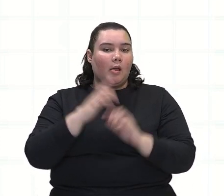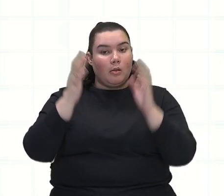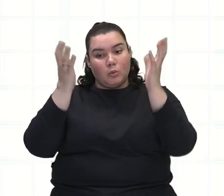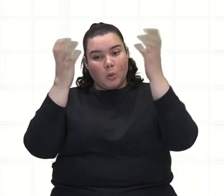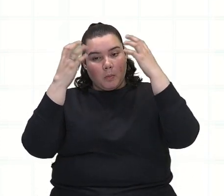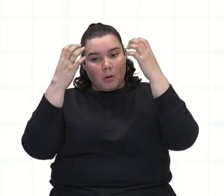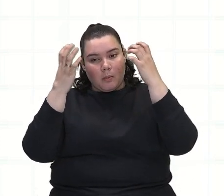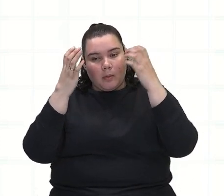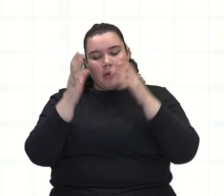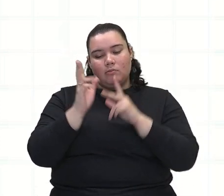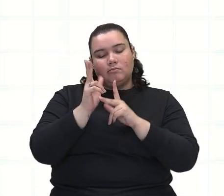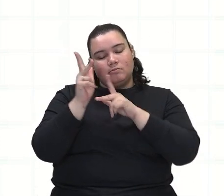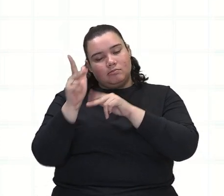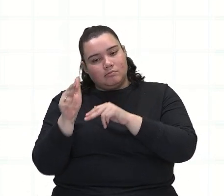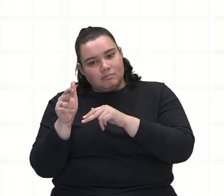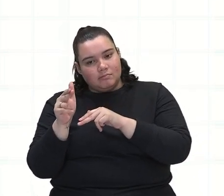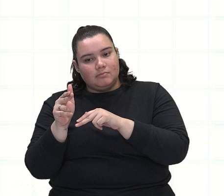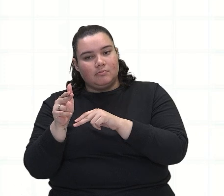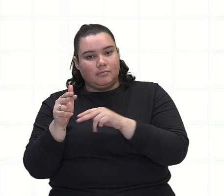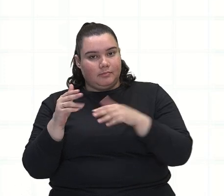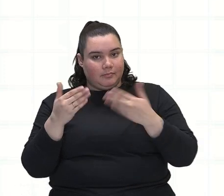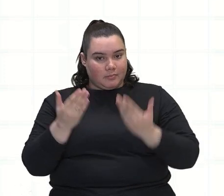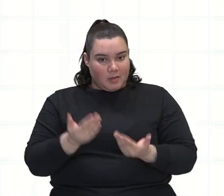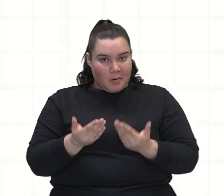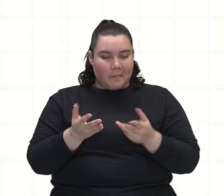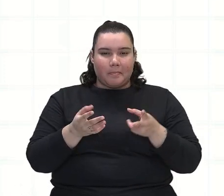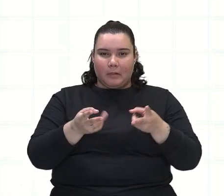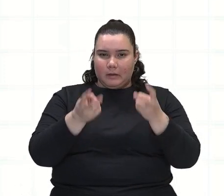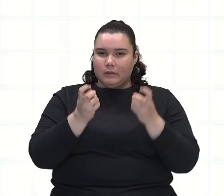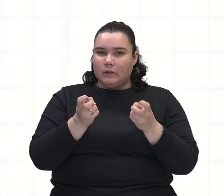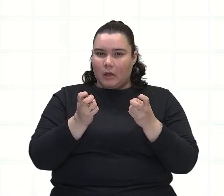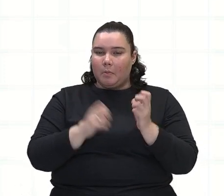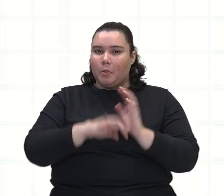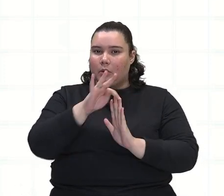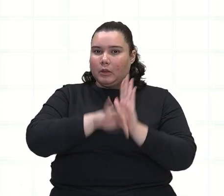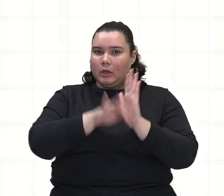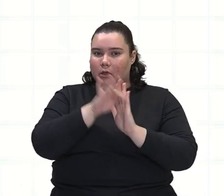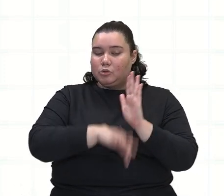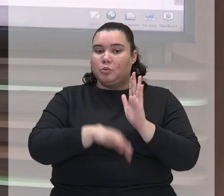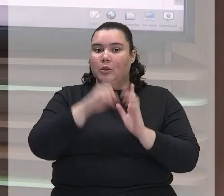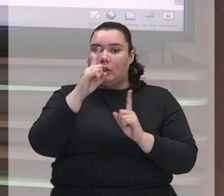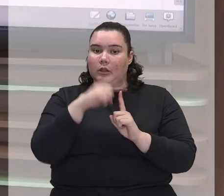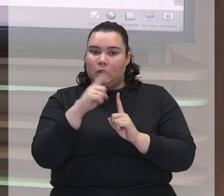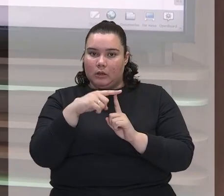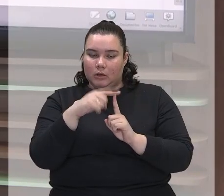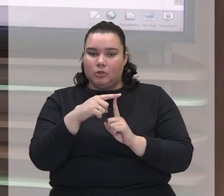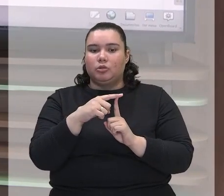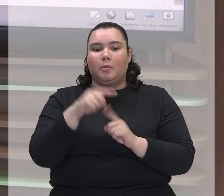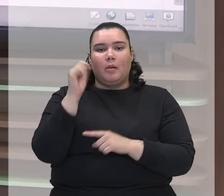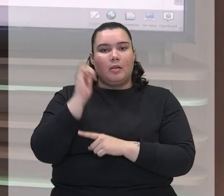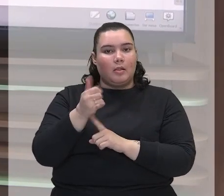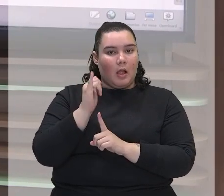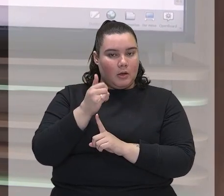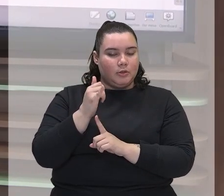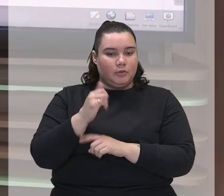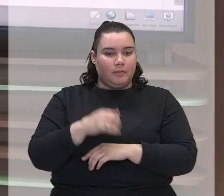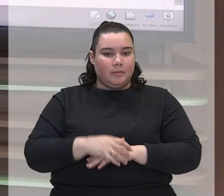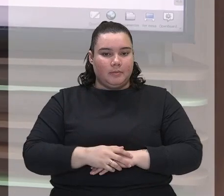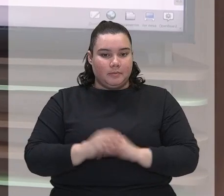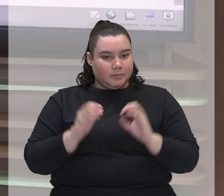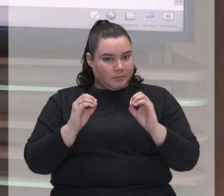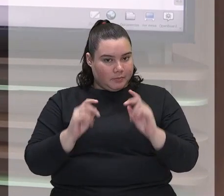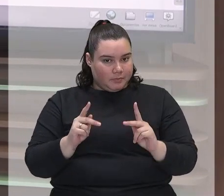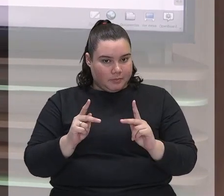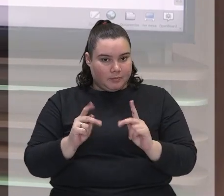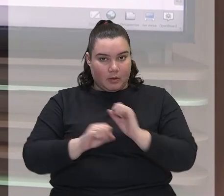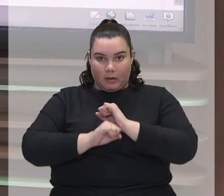tomou banho, deitou e dormiu. Então, você percebe aqui essa tipologia textual narrativa. Está certo